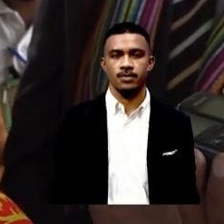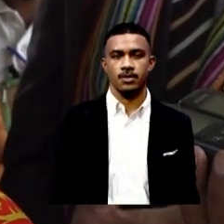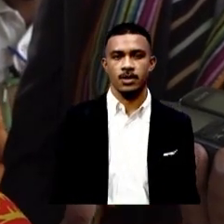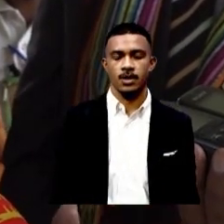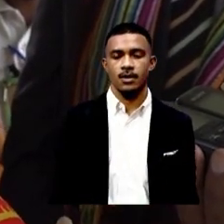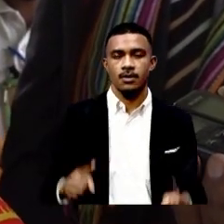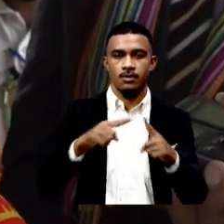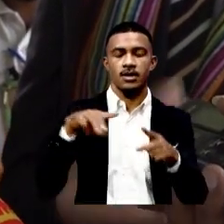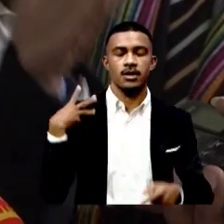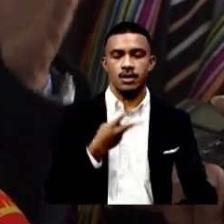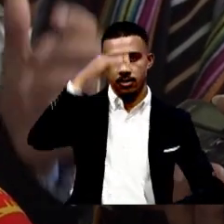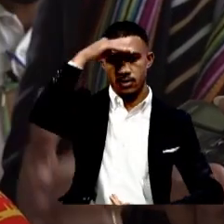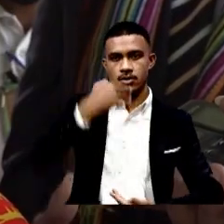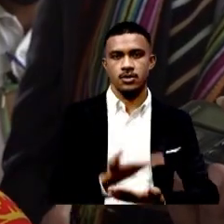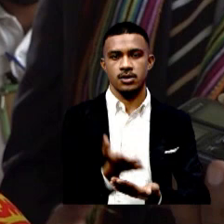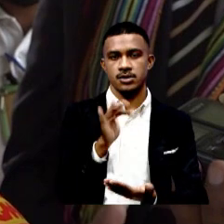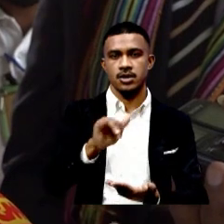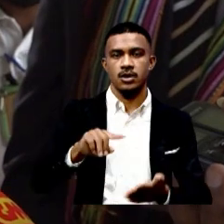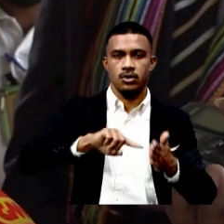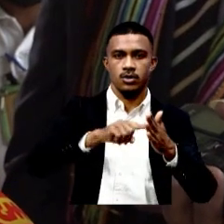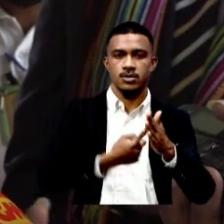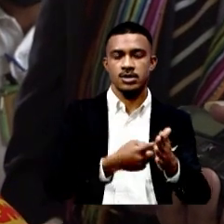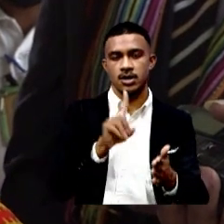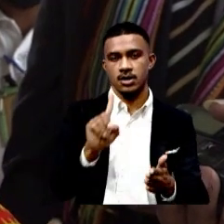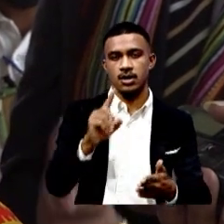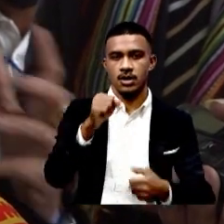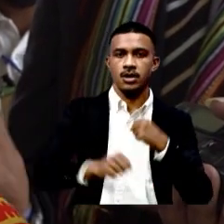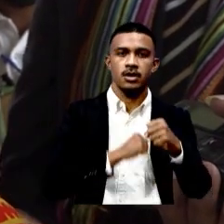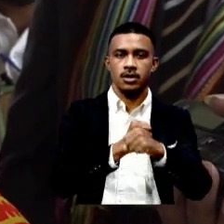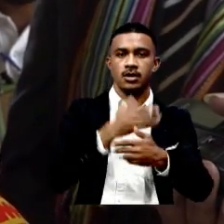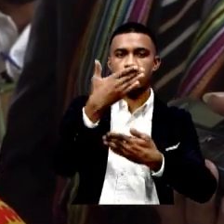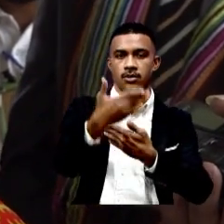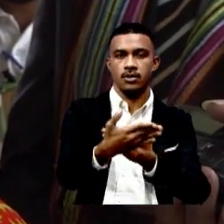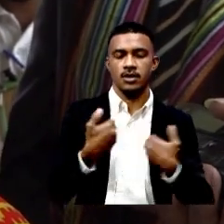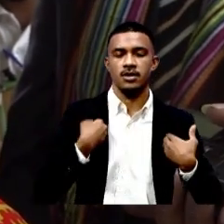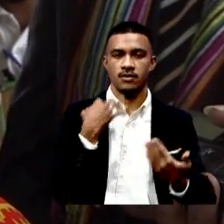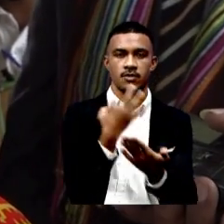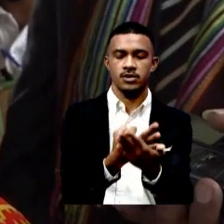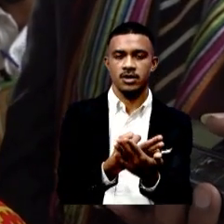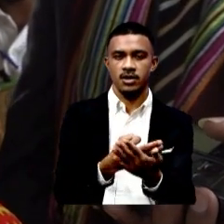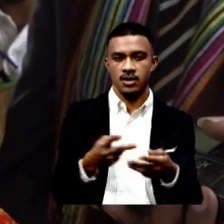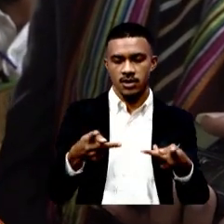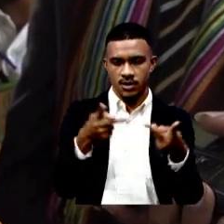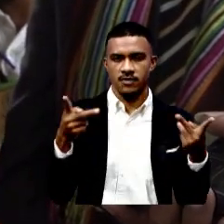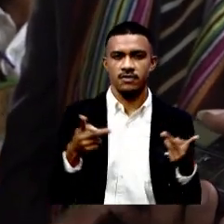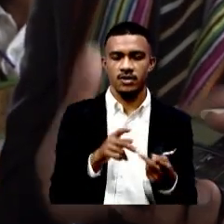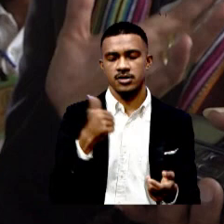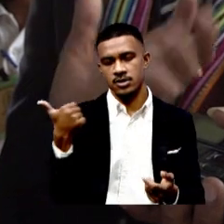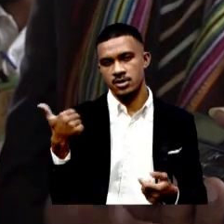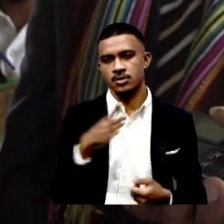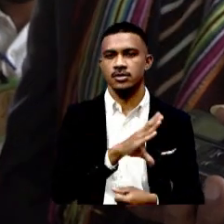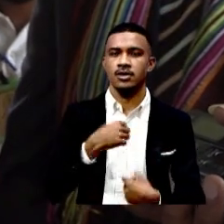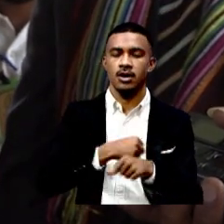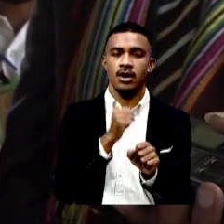Vai ter um ansia. A rua ainda nem tem um ou se é ouça na rua, tem fatinselo. Para que